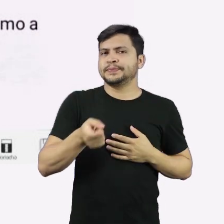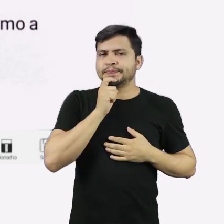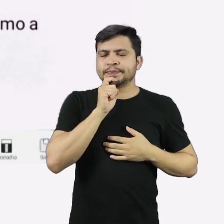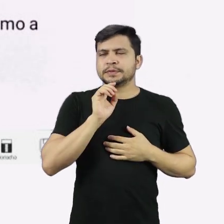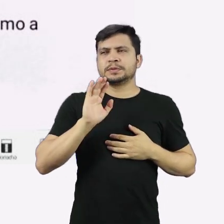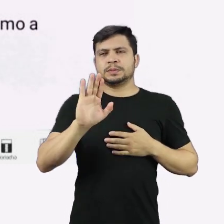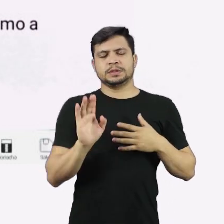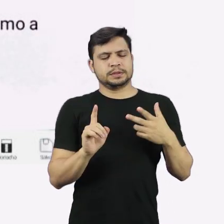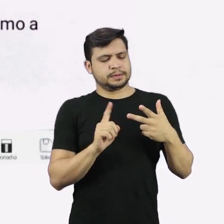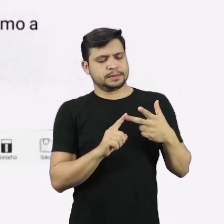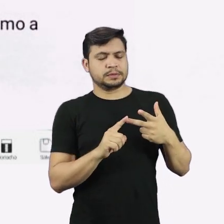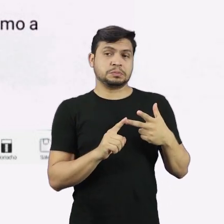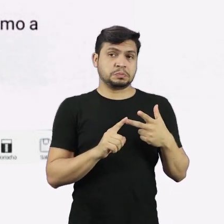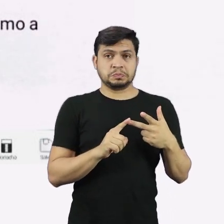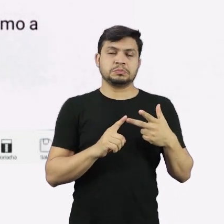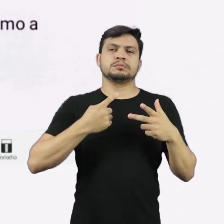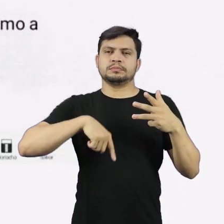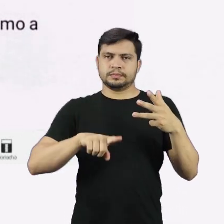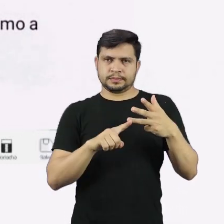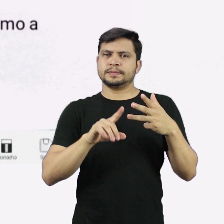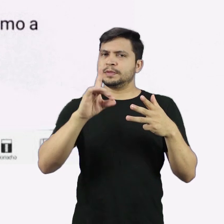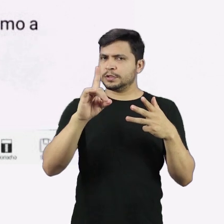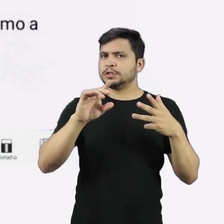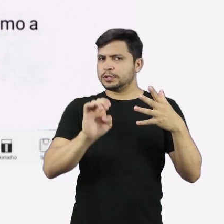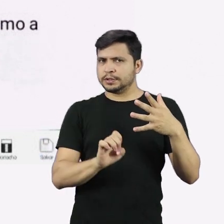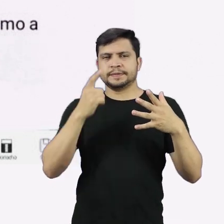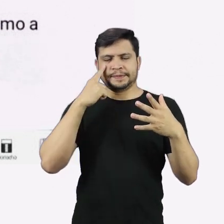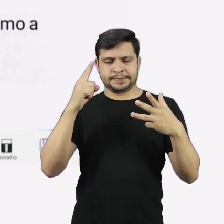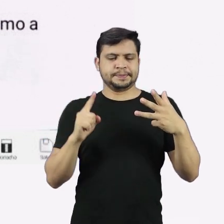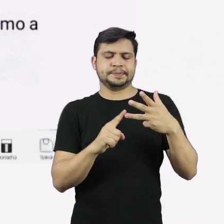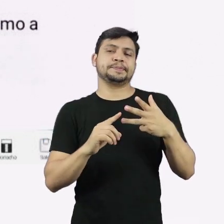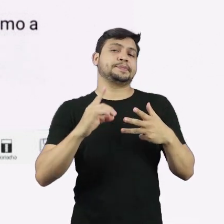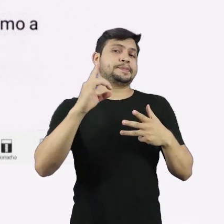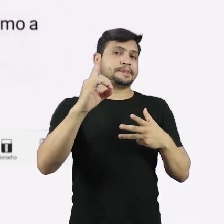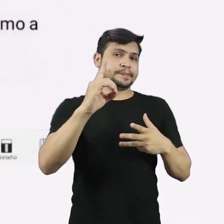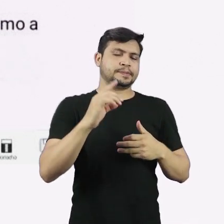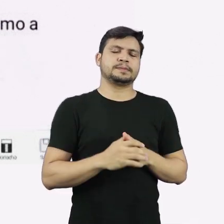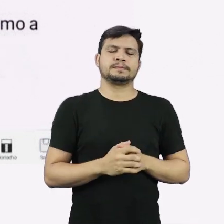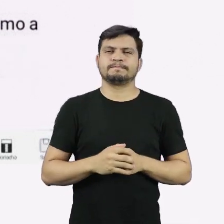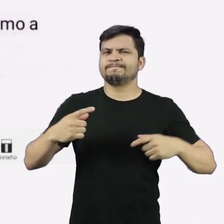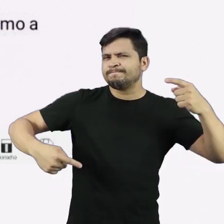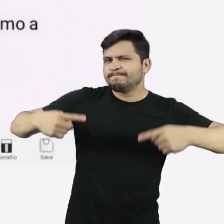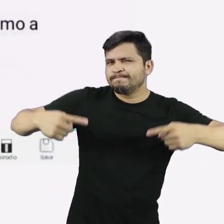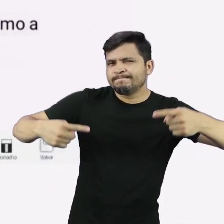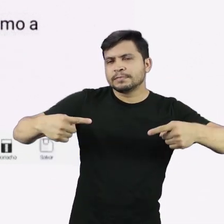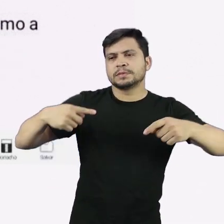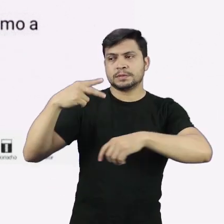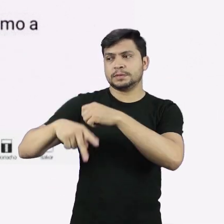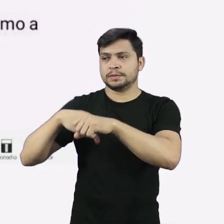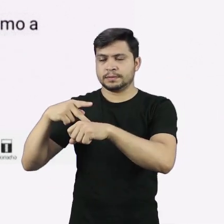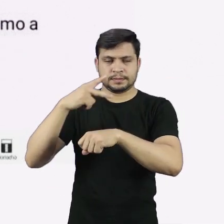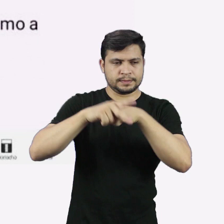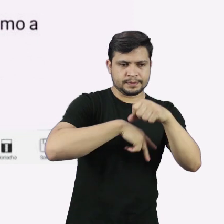consciência, nós vamos ler o item D e o item E para a gente encontrar os erros dele. Letra D. Disputa pela supremacia da